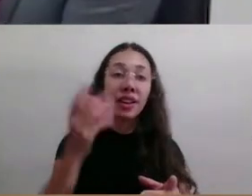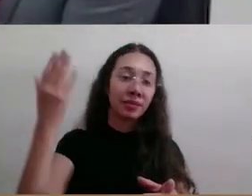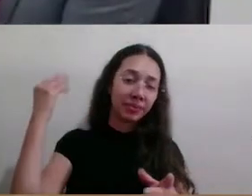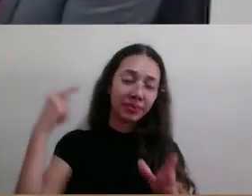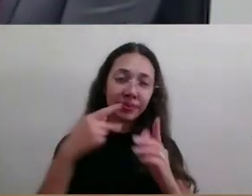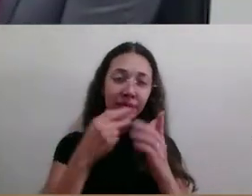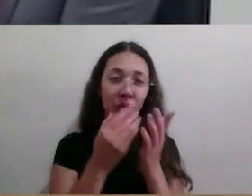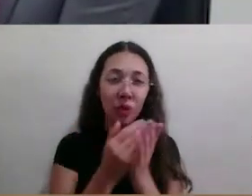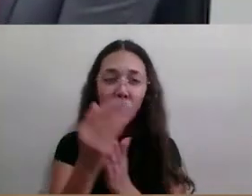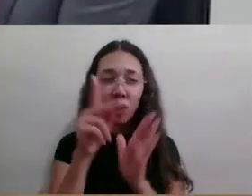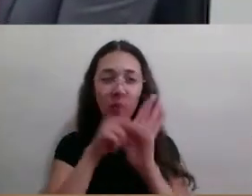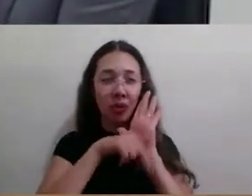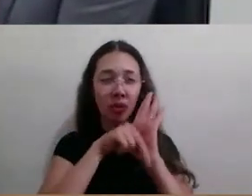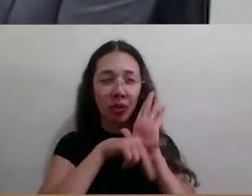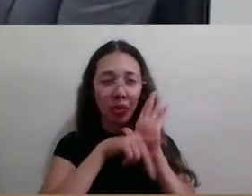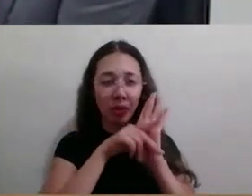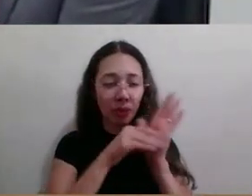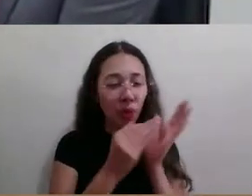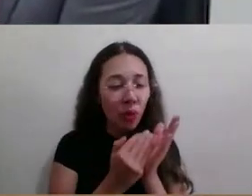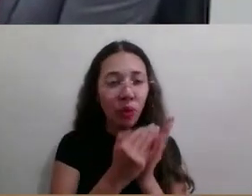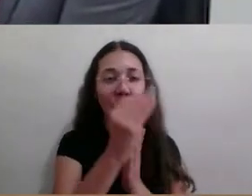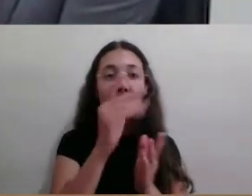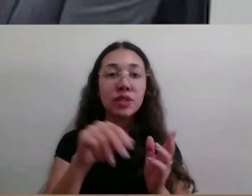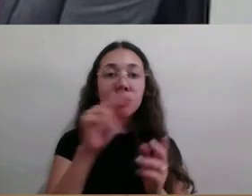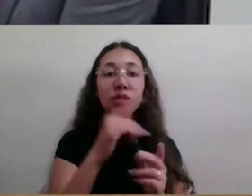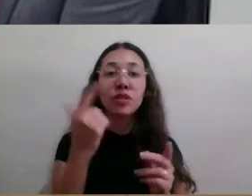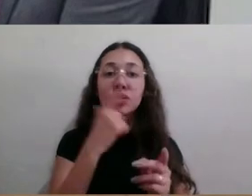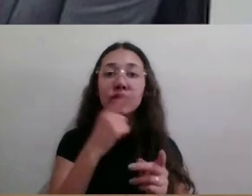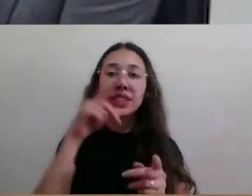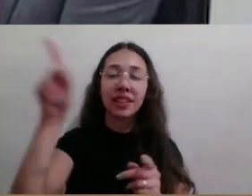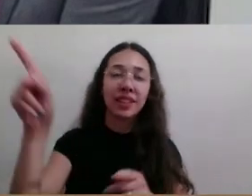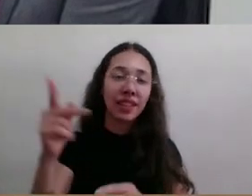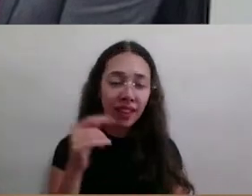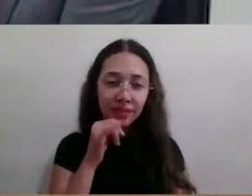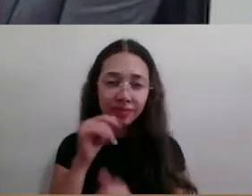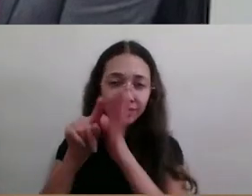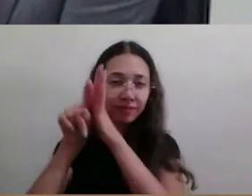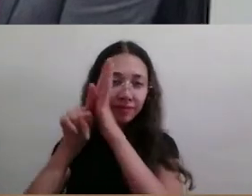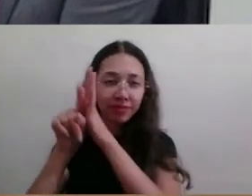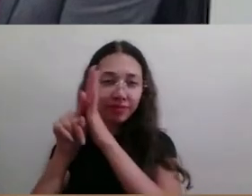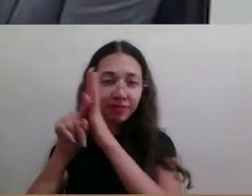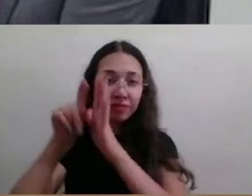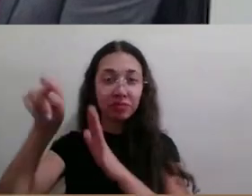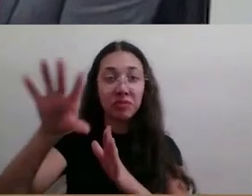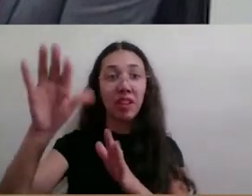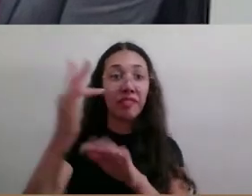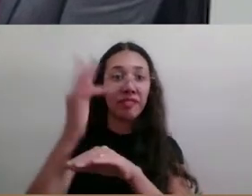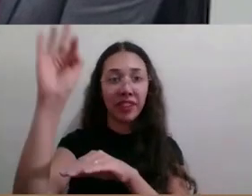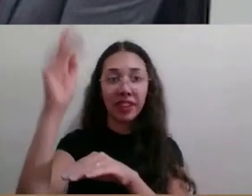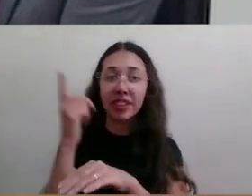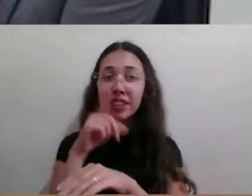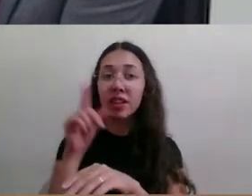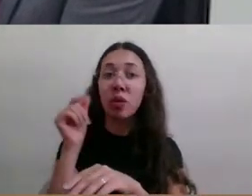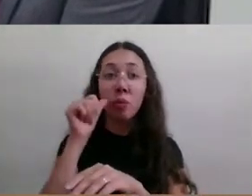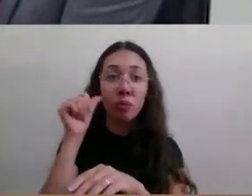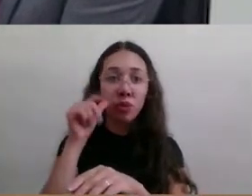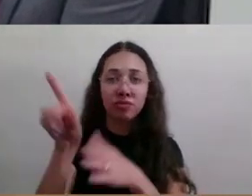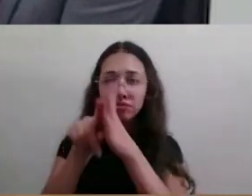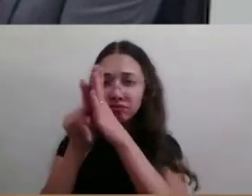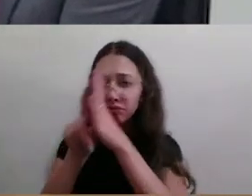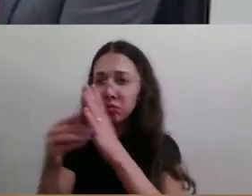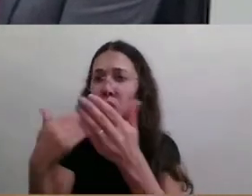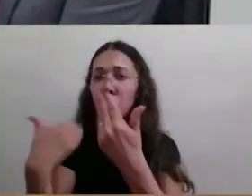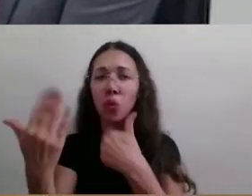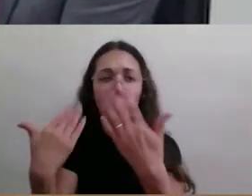piloto, nós conseguimos conversar com a Procuradoria Regional Federal. Praticamente todas as audiências que eu fiz teve a participação de